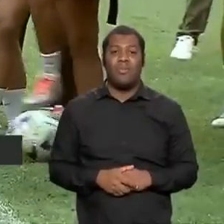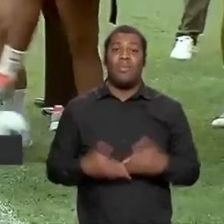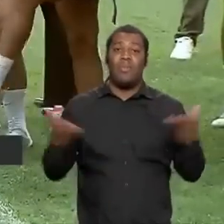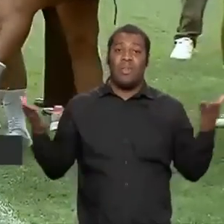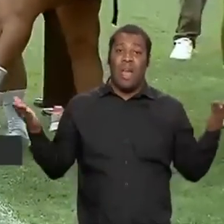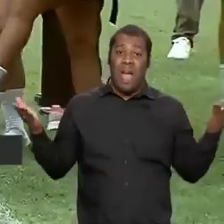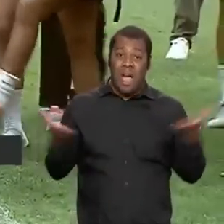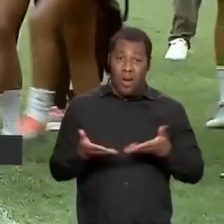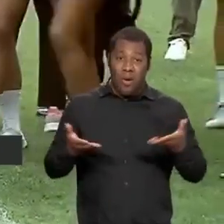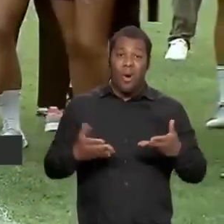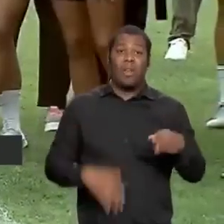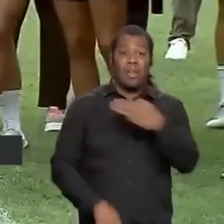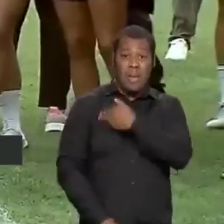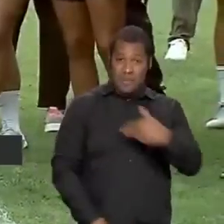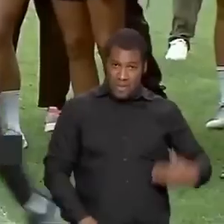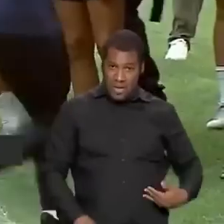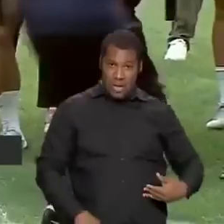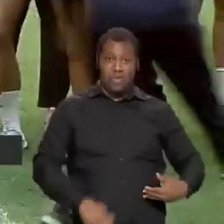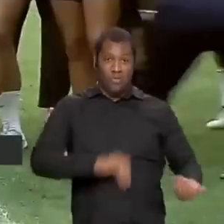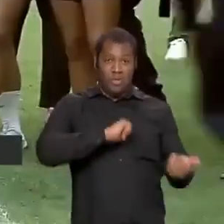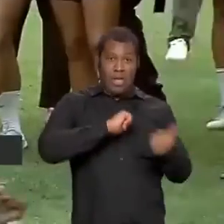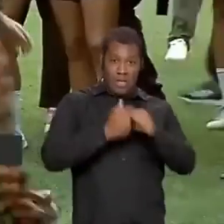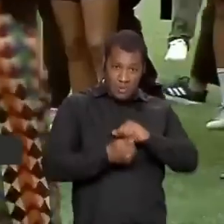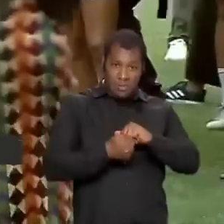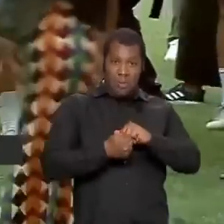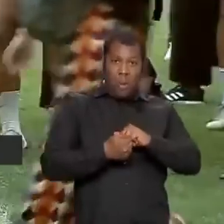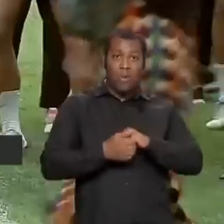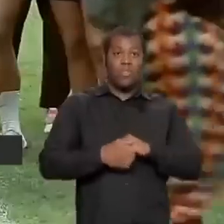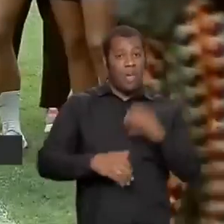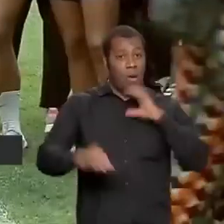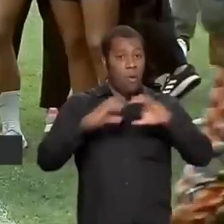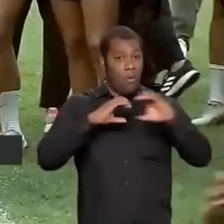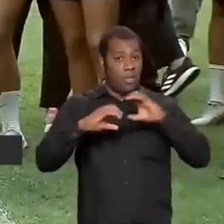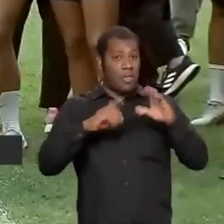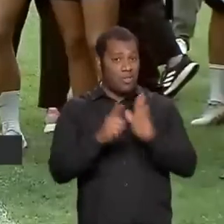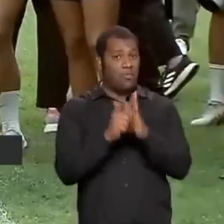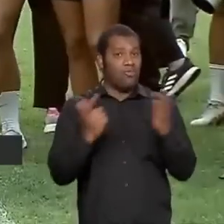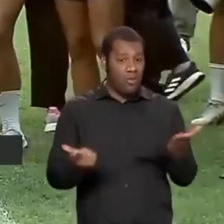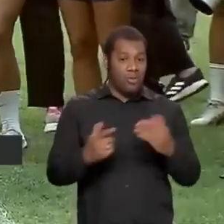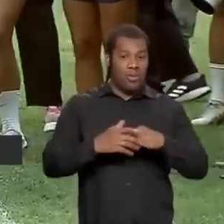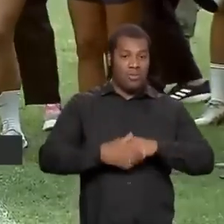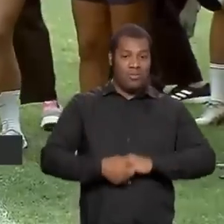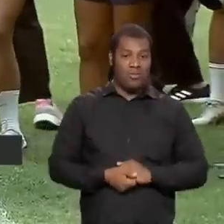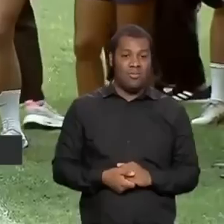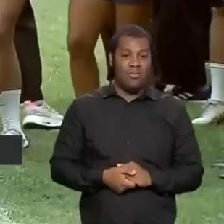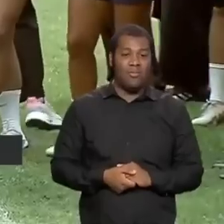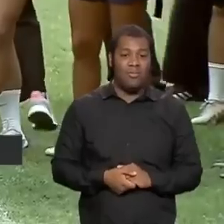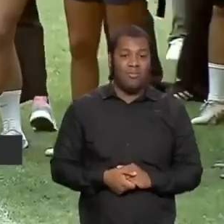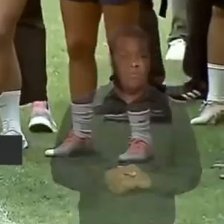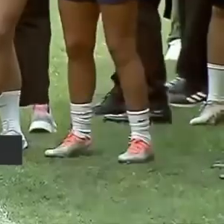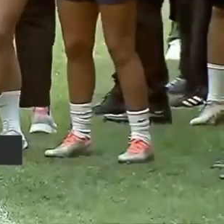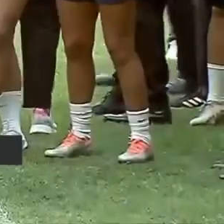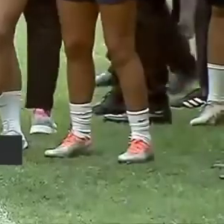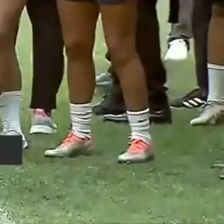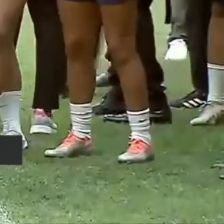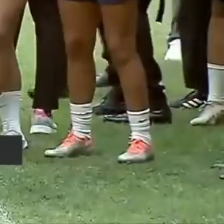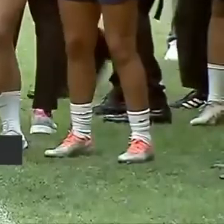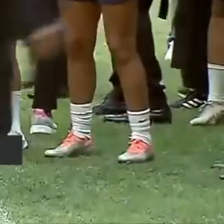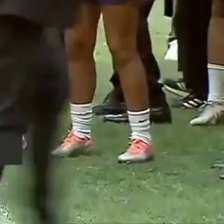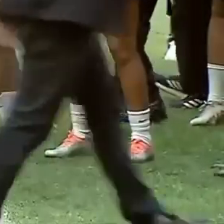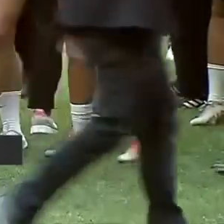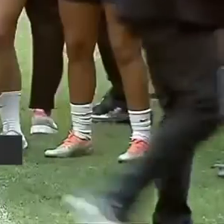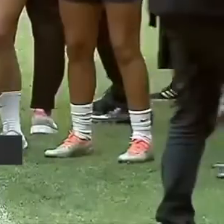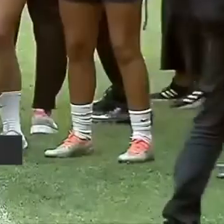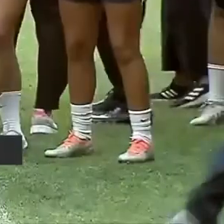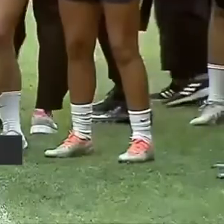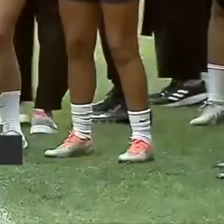com a imprensa, a ministra do Esporte, Ana Mose. Vamos conferir. Muito honroso para nós receber vocês aqui e fazer essa interação.